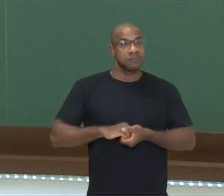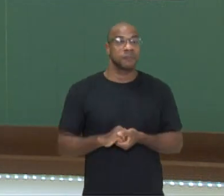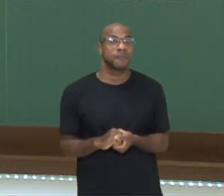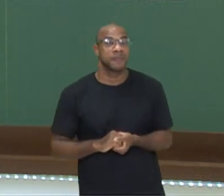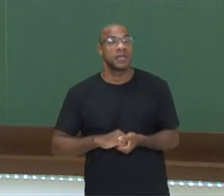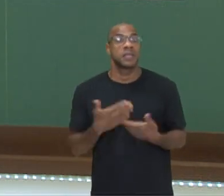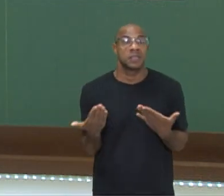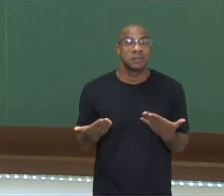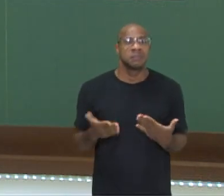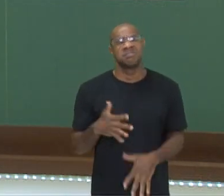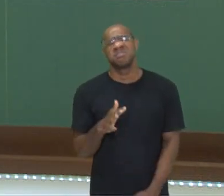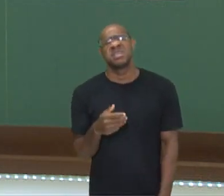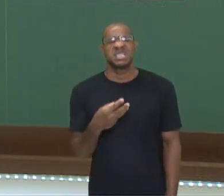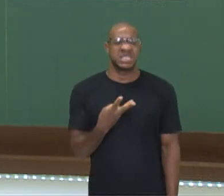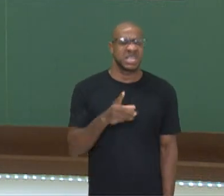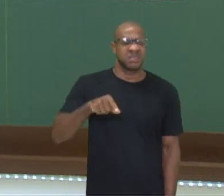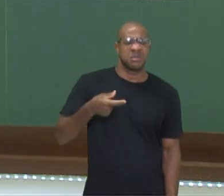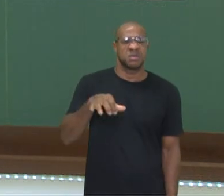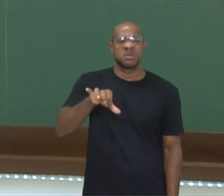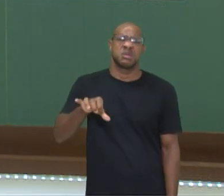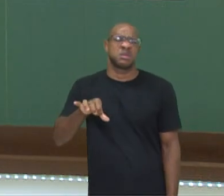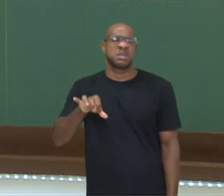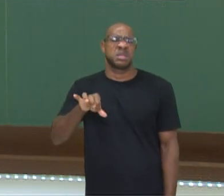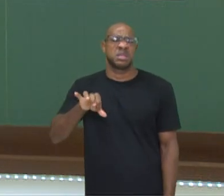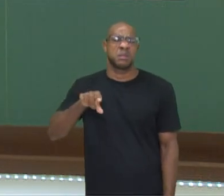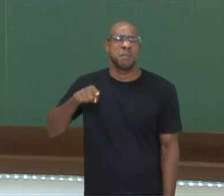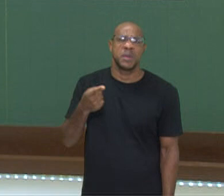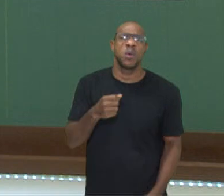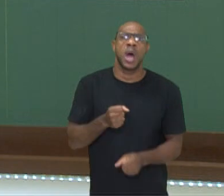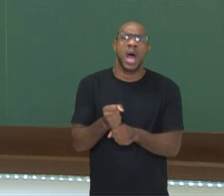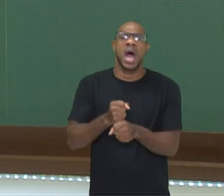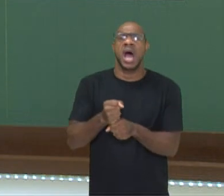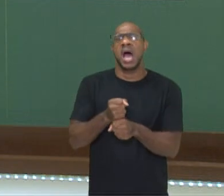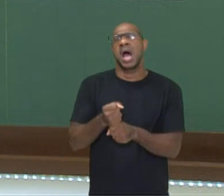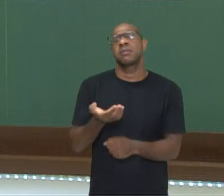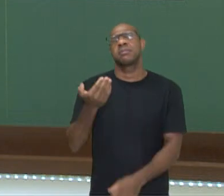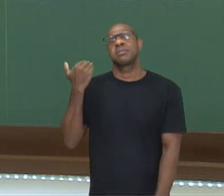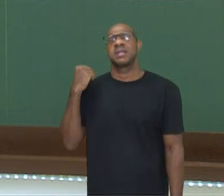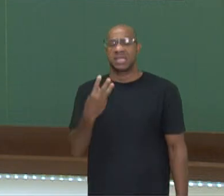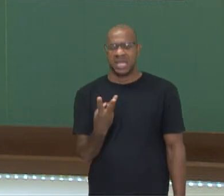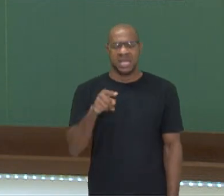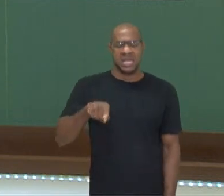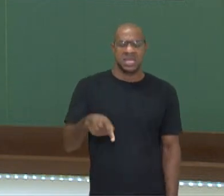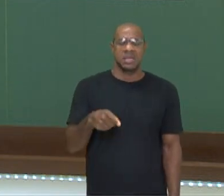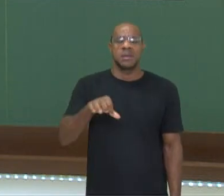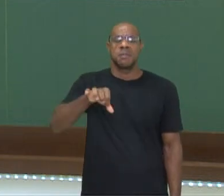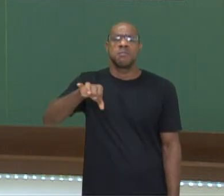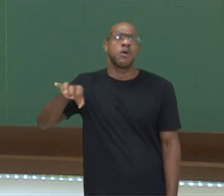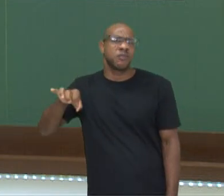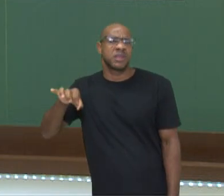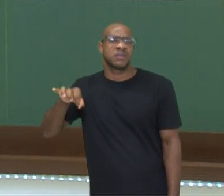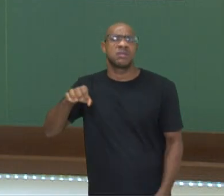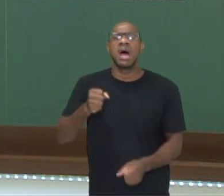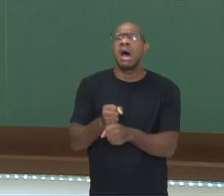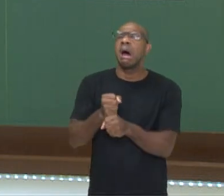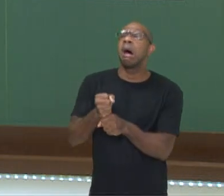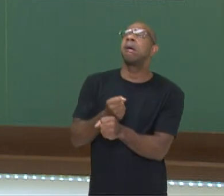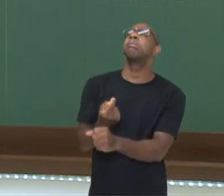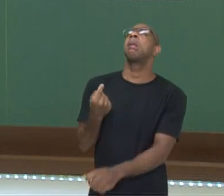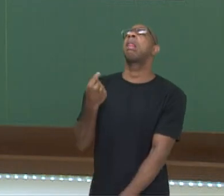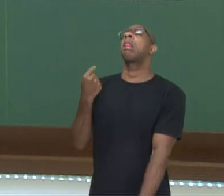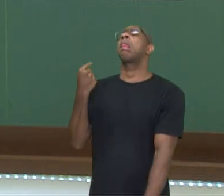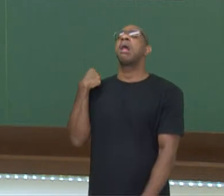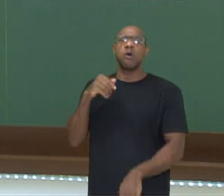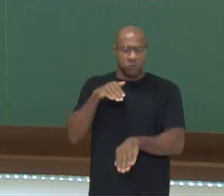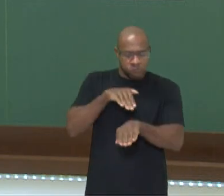Isso há cerca de 3.900 anos atrás. Então, os arqueólogos tinham essa ideia. Vamos